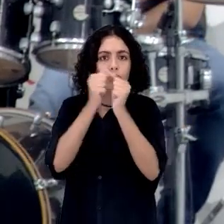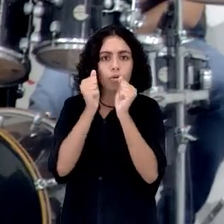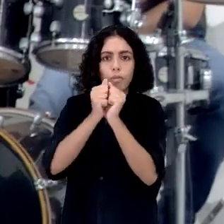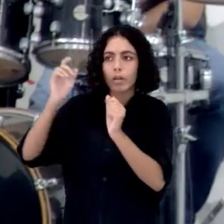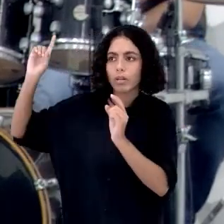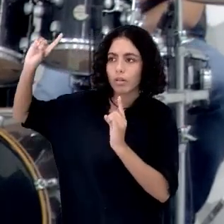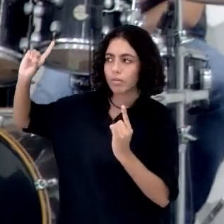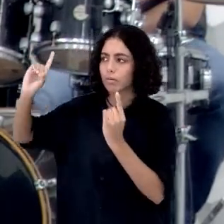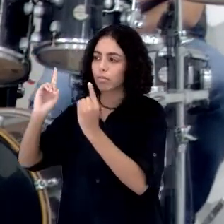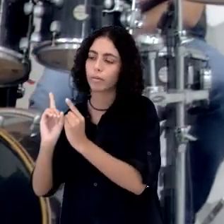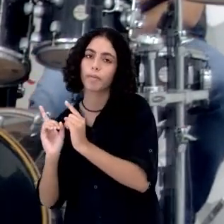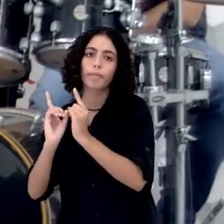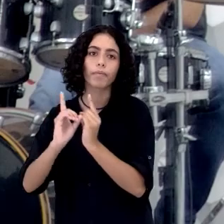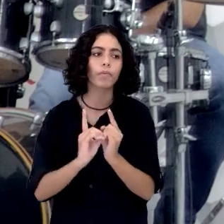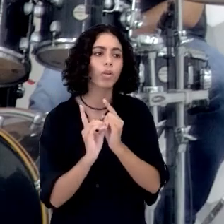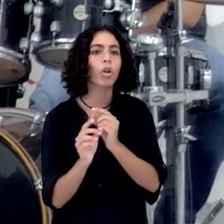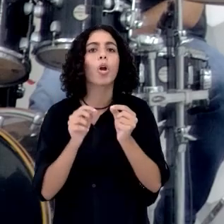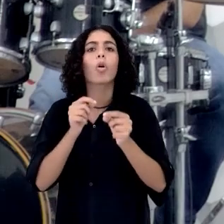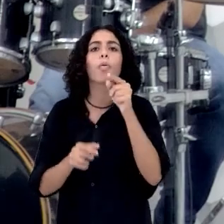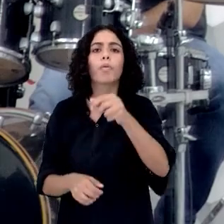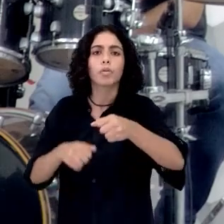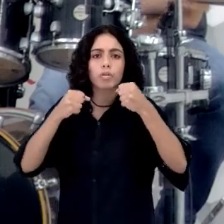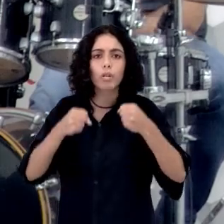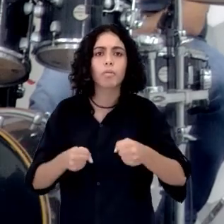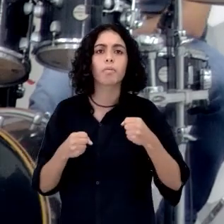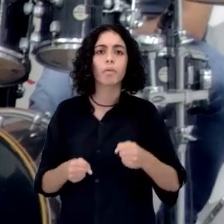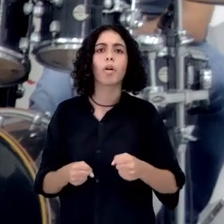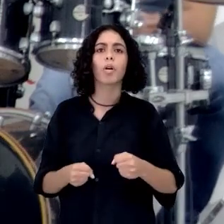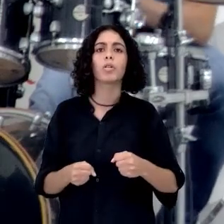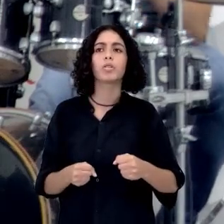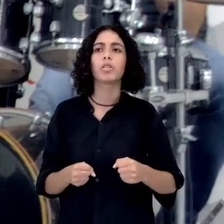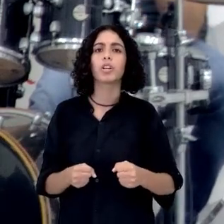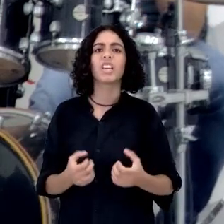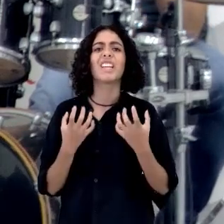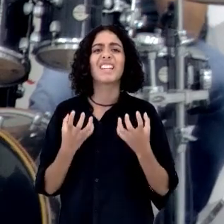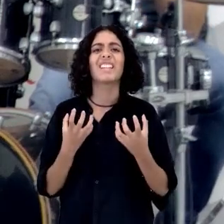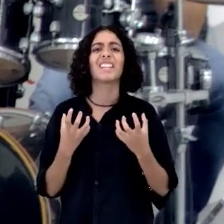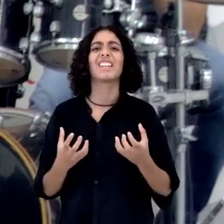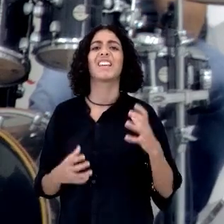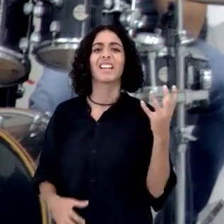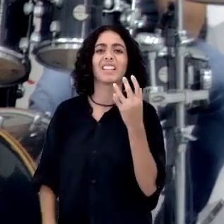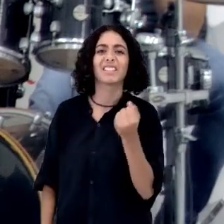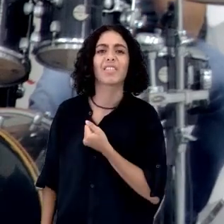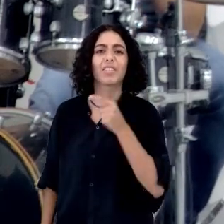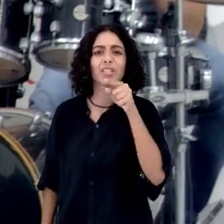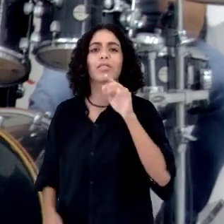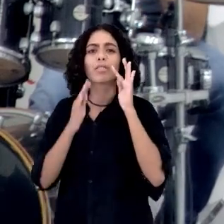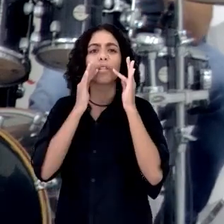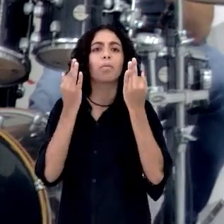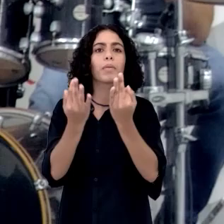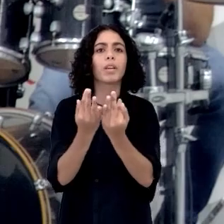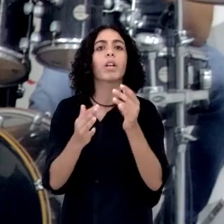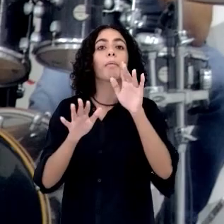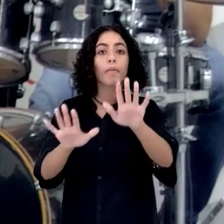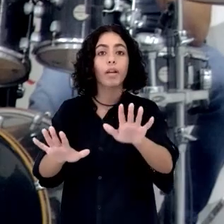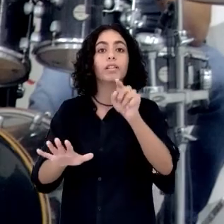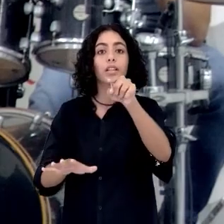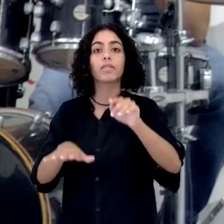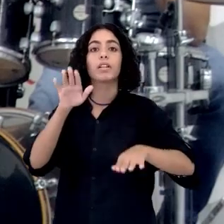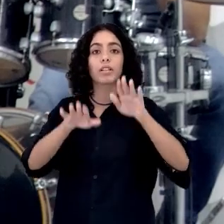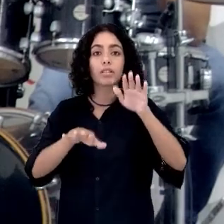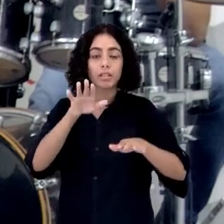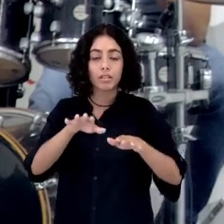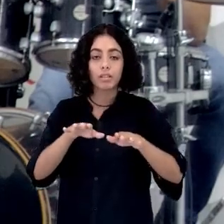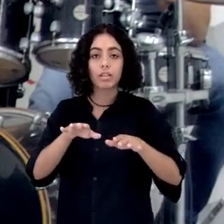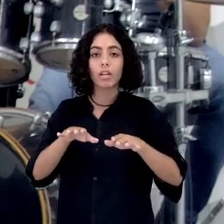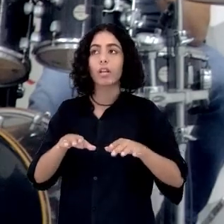sua família, se muitas vezes você mesmo deixou de andar com Deus? Como é que você vai lutar pela salvação